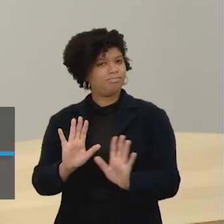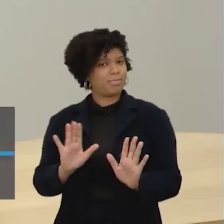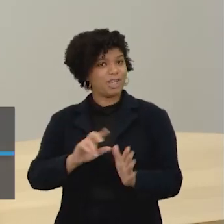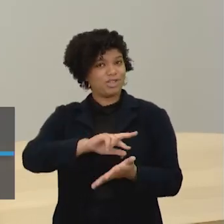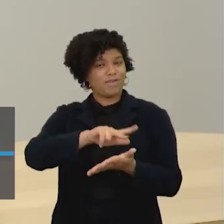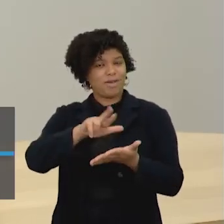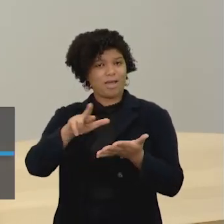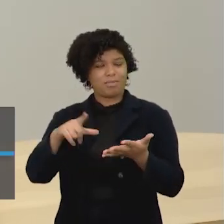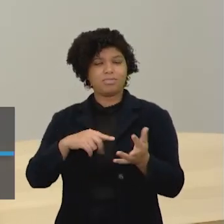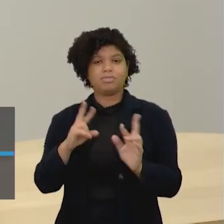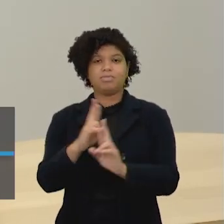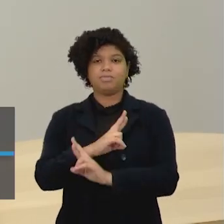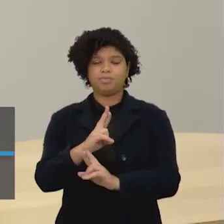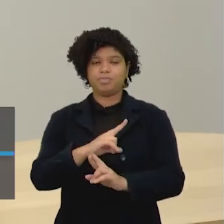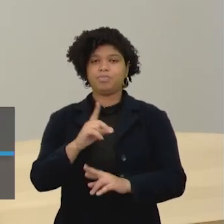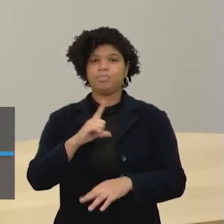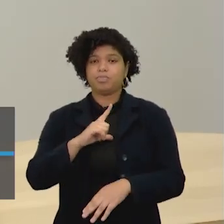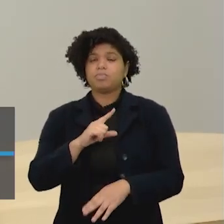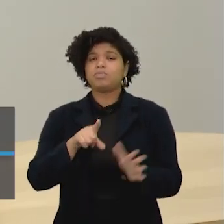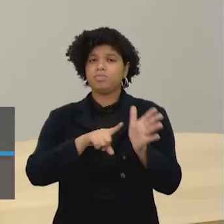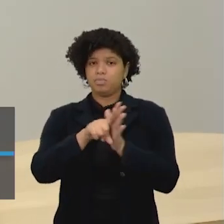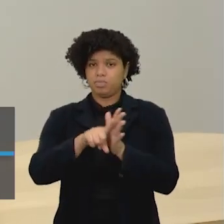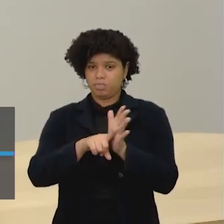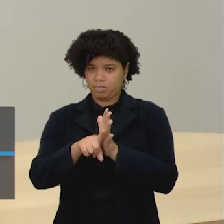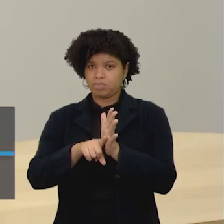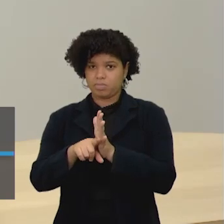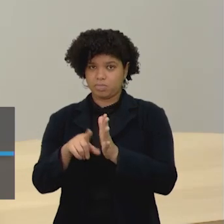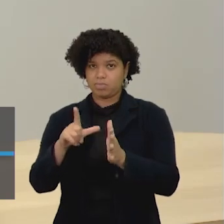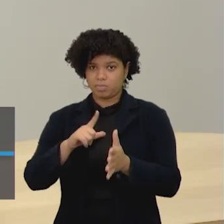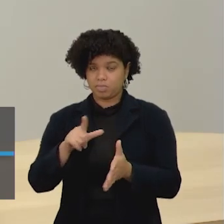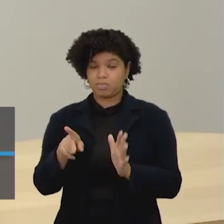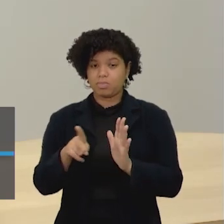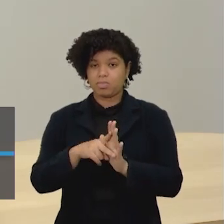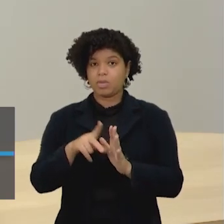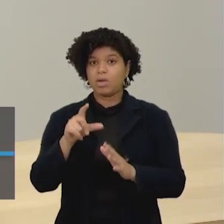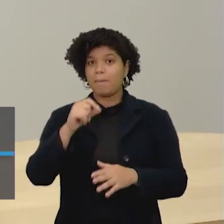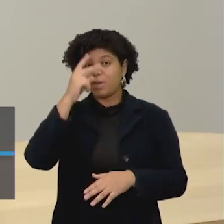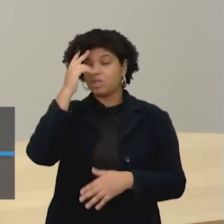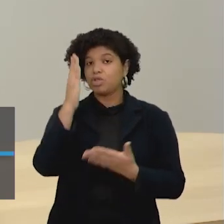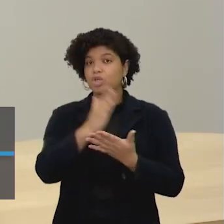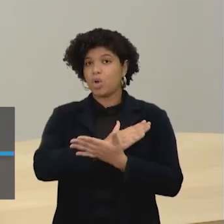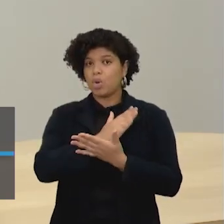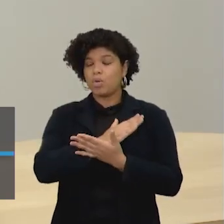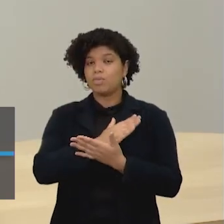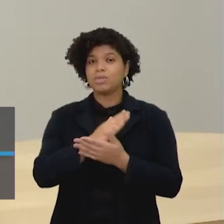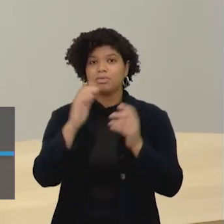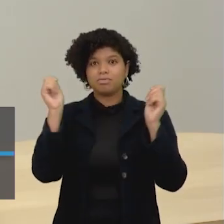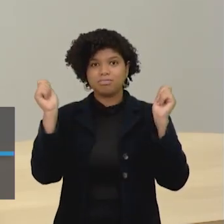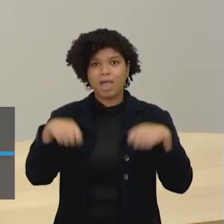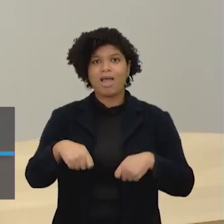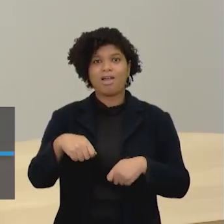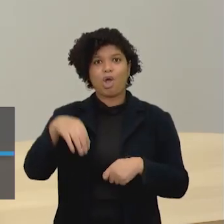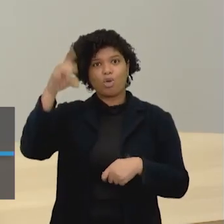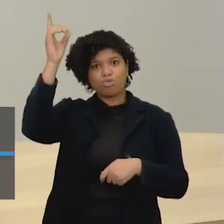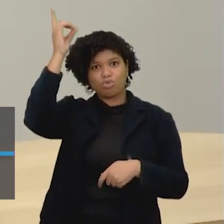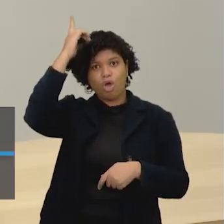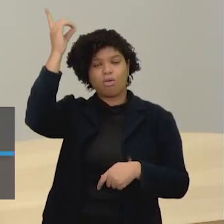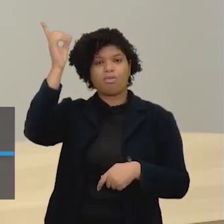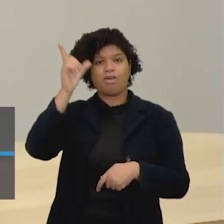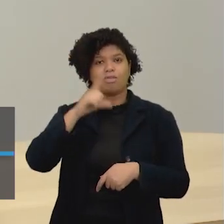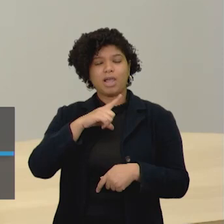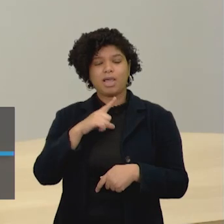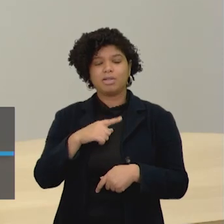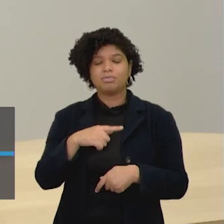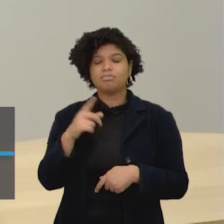sinestesia, inclusive, ela é estudada como uma capacidade de algumas pessoas de conseguir perceber as